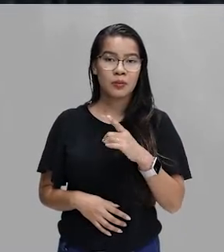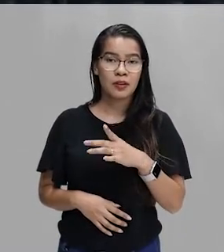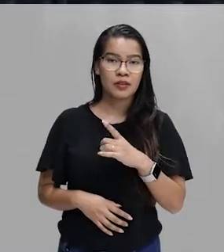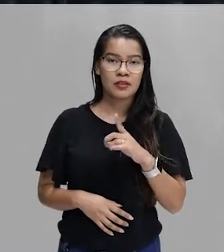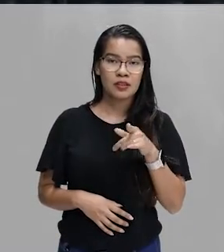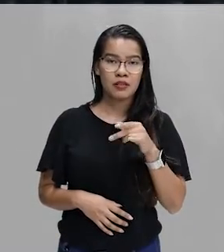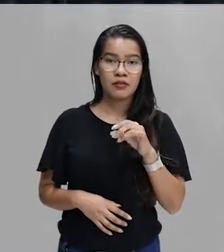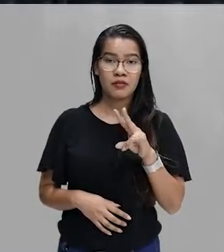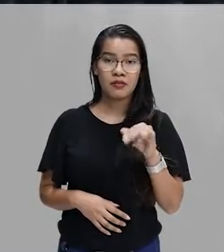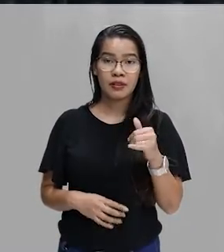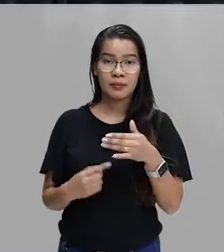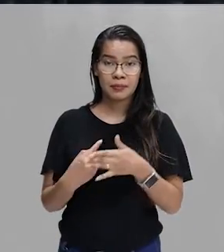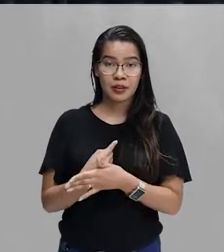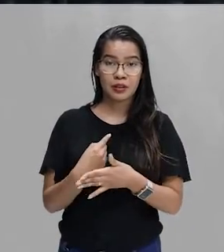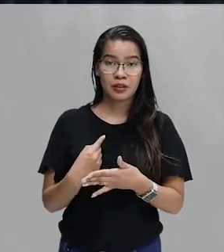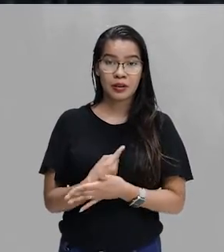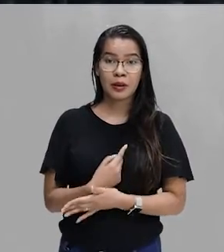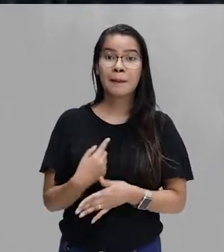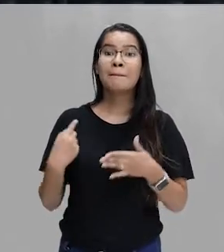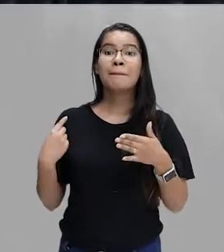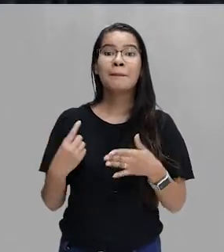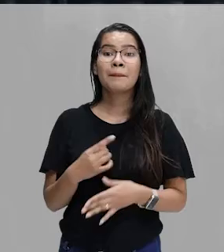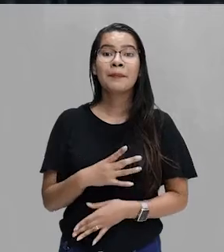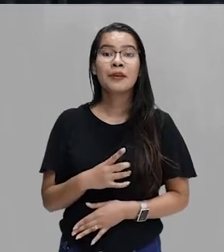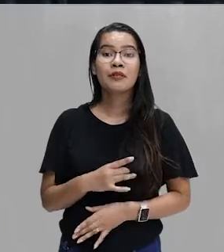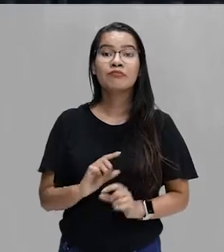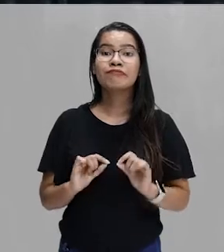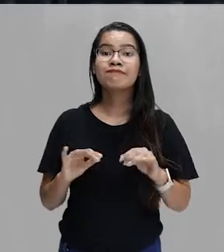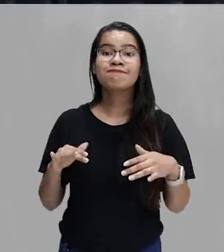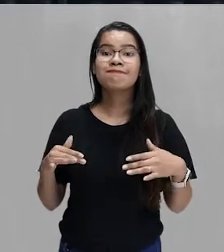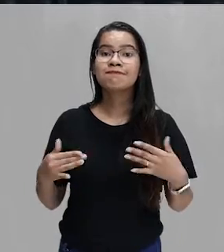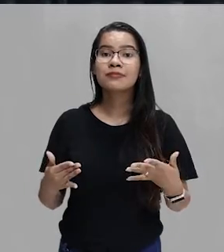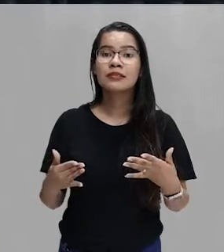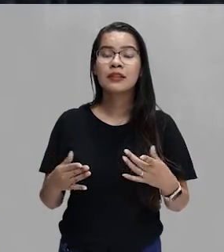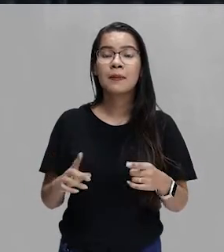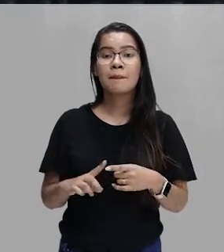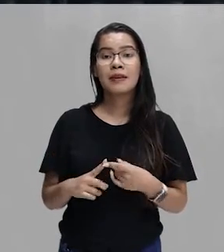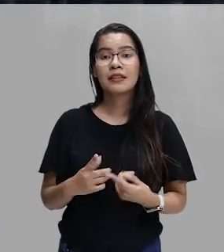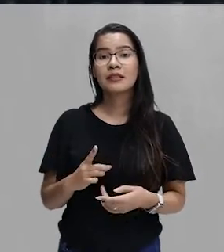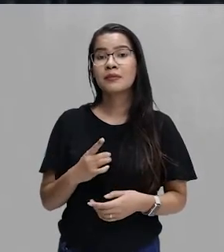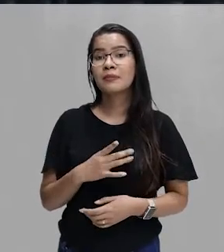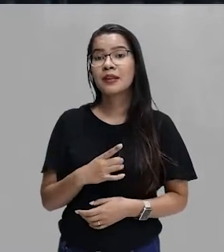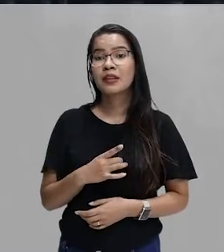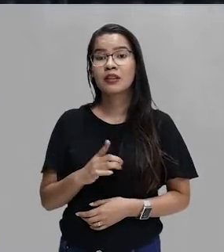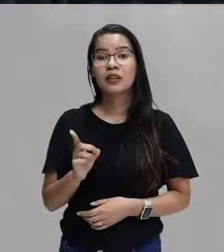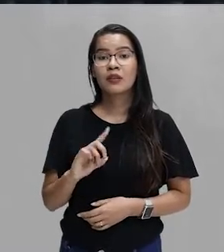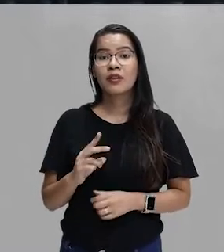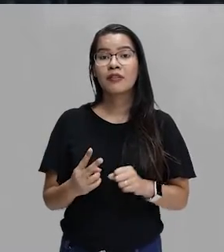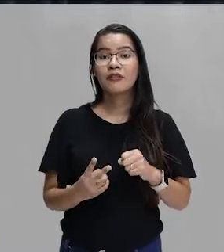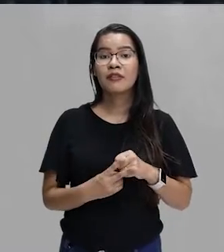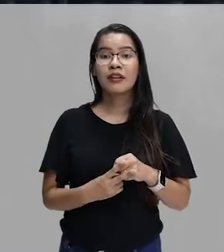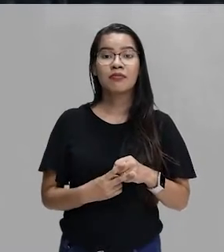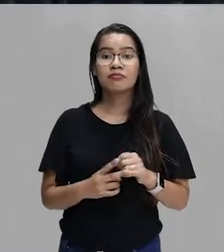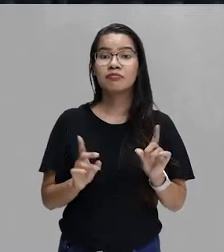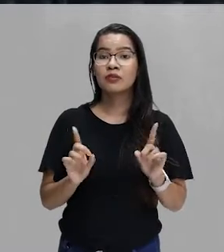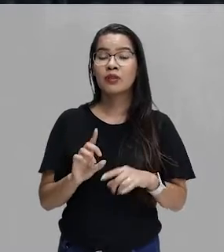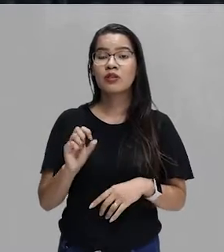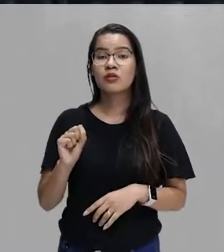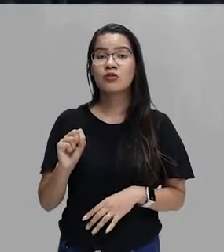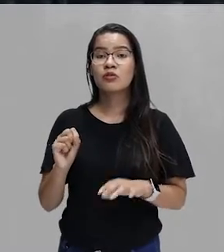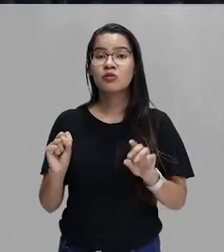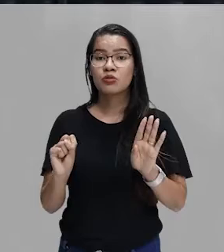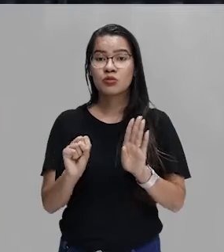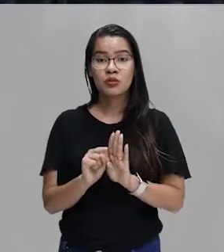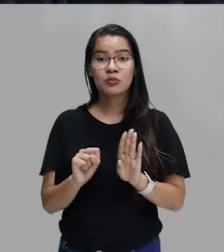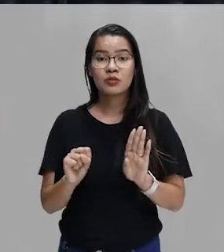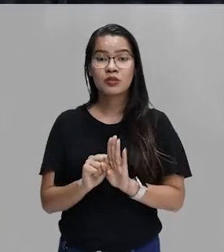uma pergunta. Medo de quê? Só que medo não é verbo, medo é substantivo. E